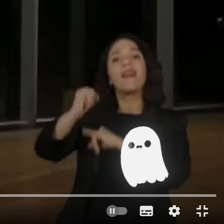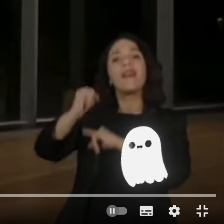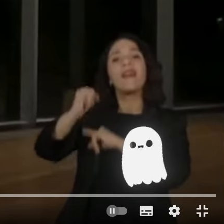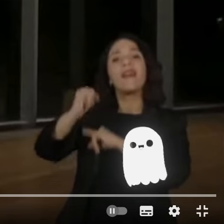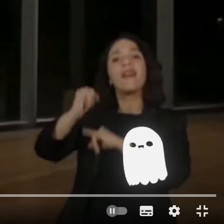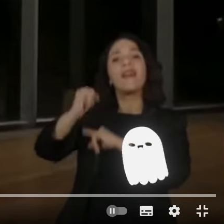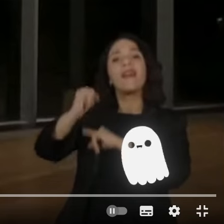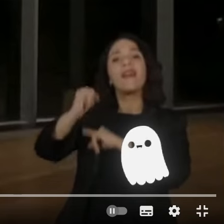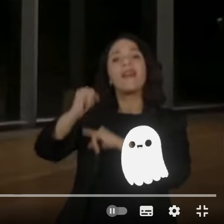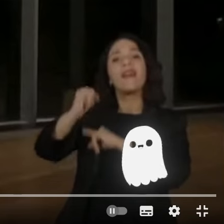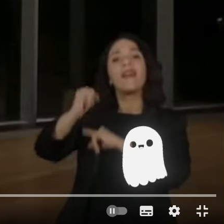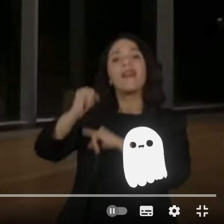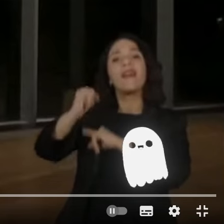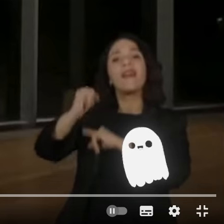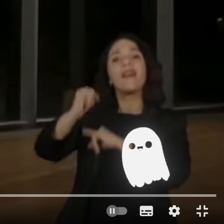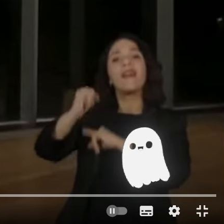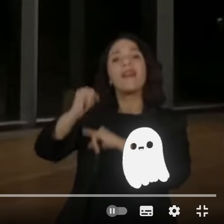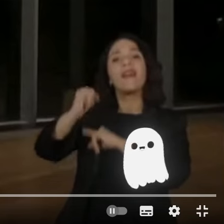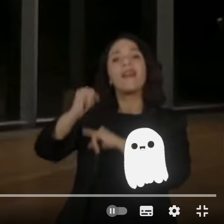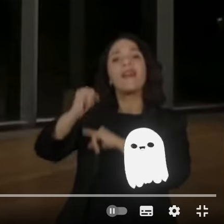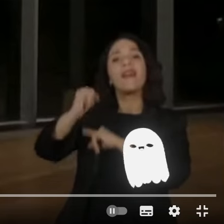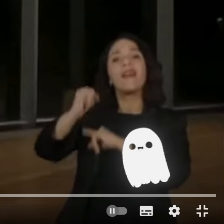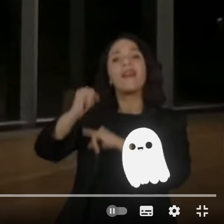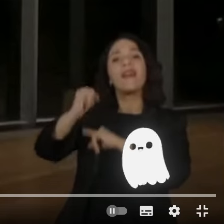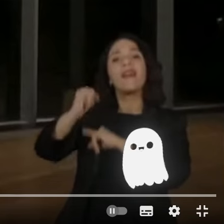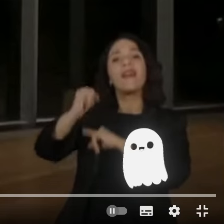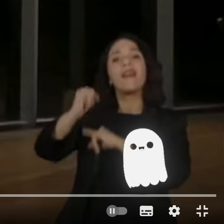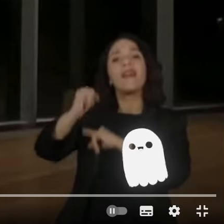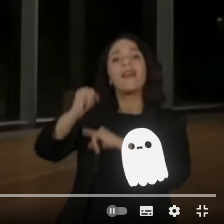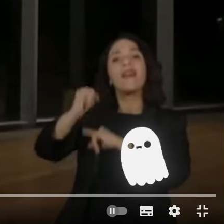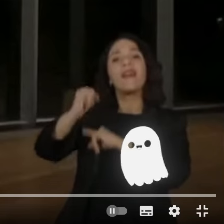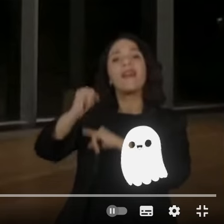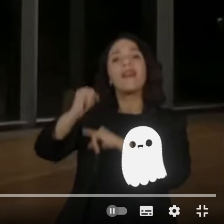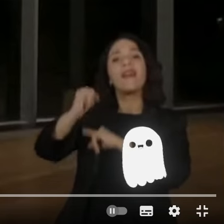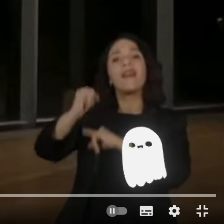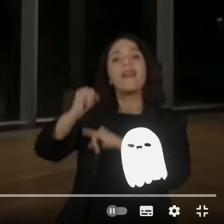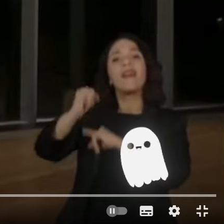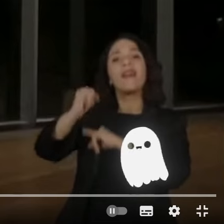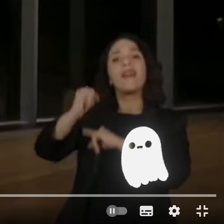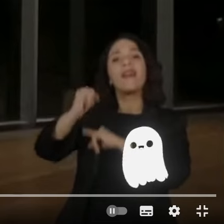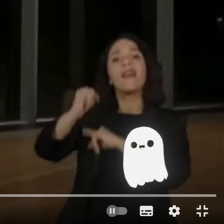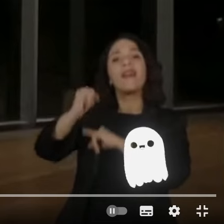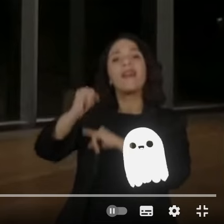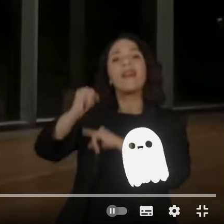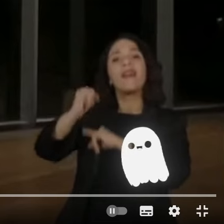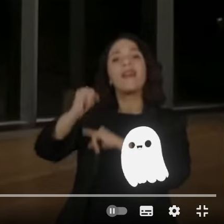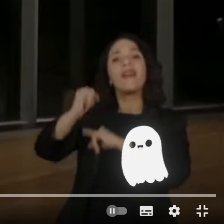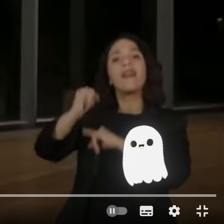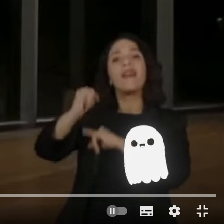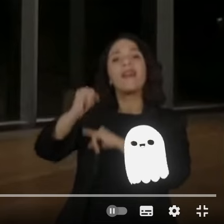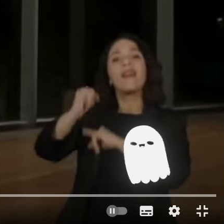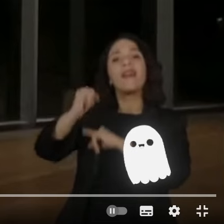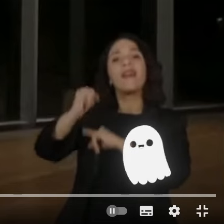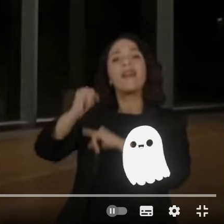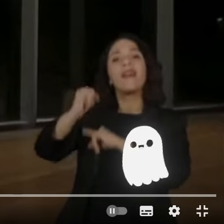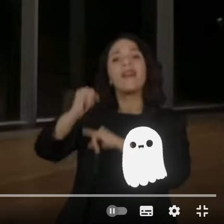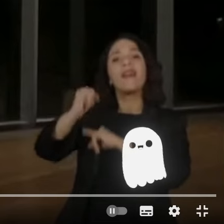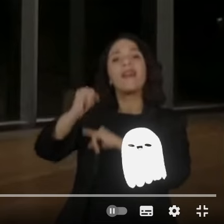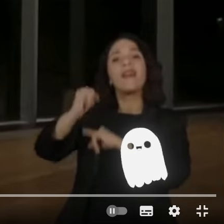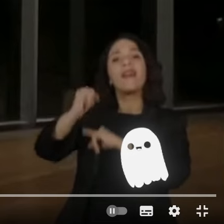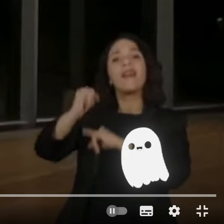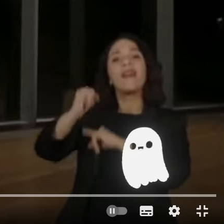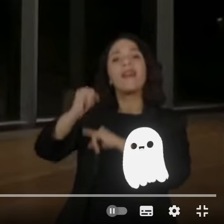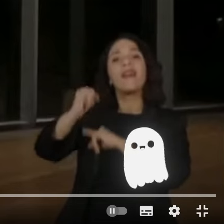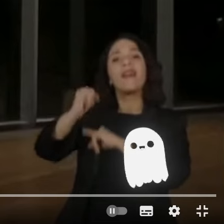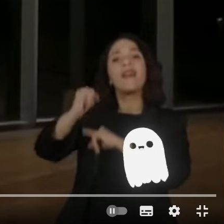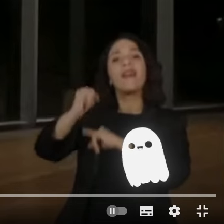dele. E era na oitava série, tipo, ele tinha falado. E na época não era... Gente, era muito diferente, tá? 2008 era bem diferente de hoje em dia. Não é um negócio tipo, oi, sou